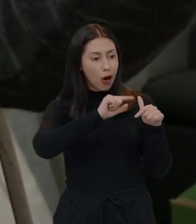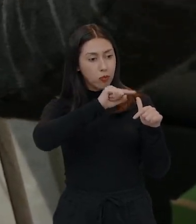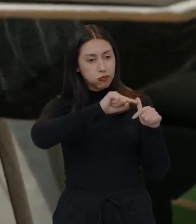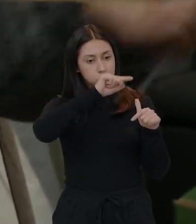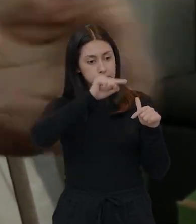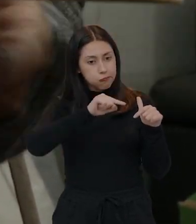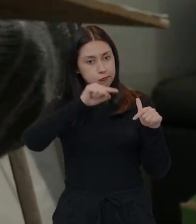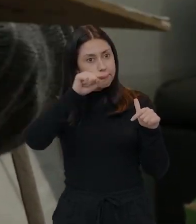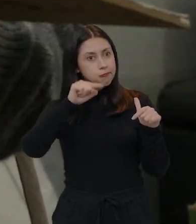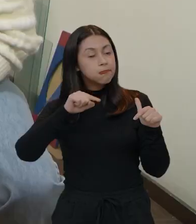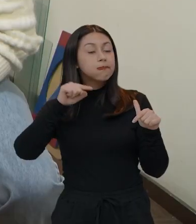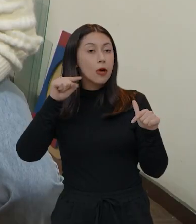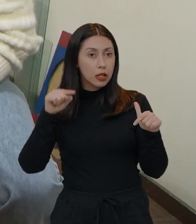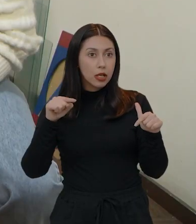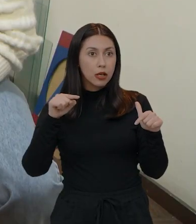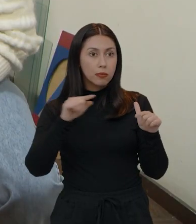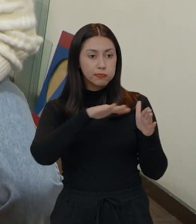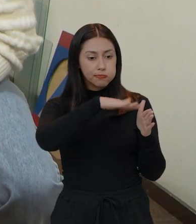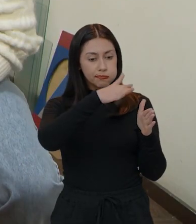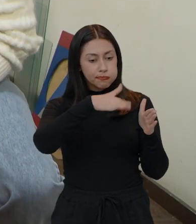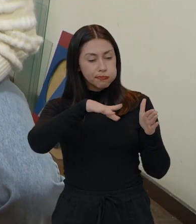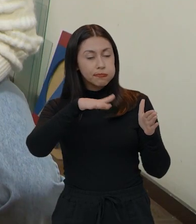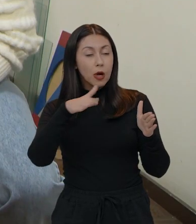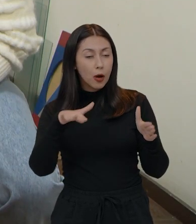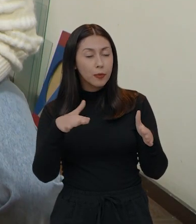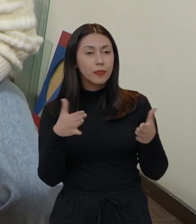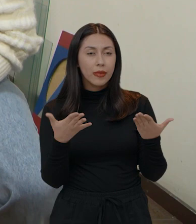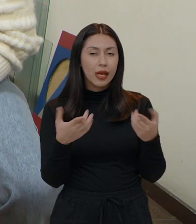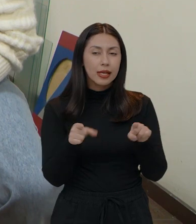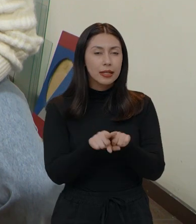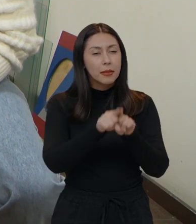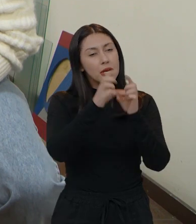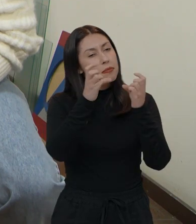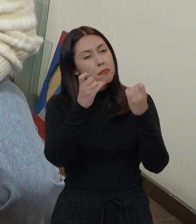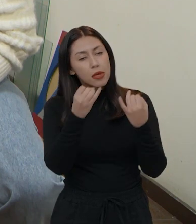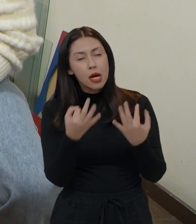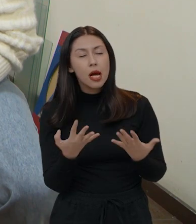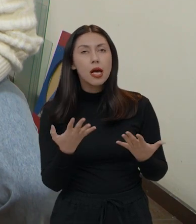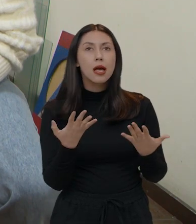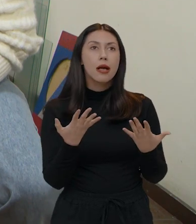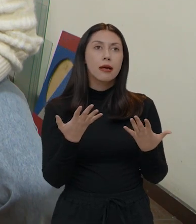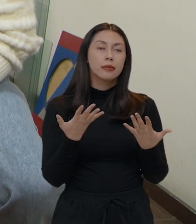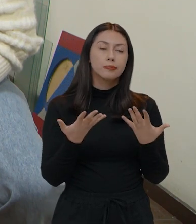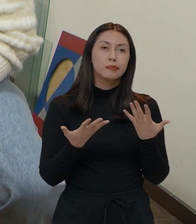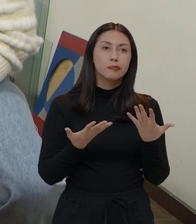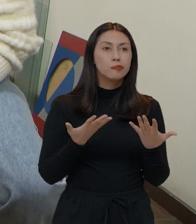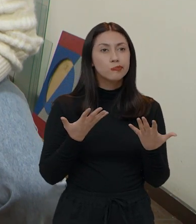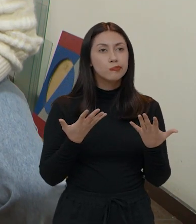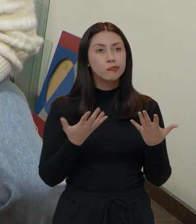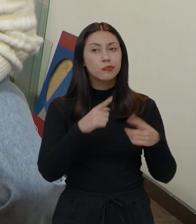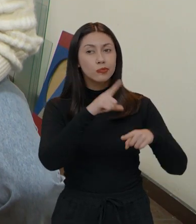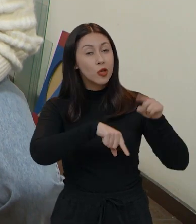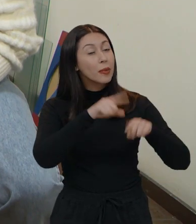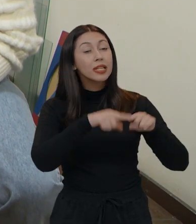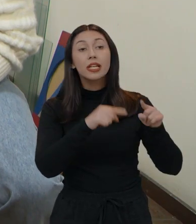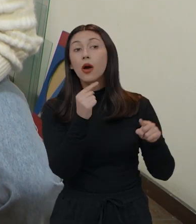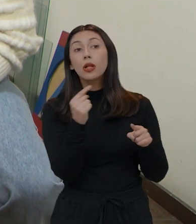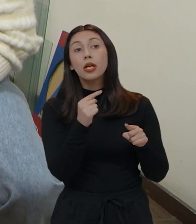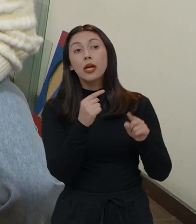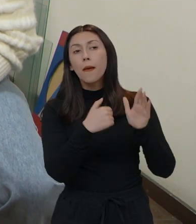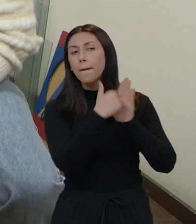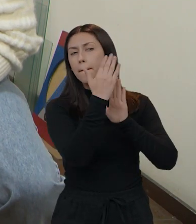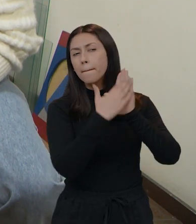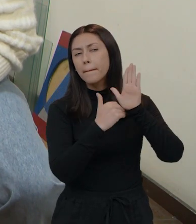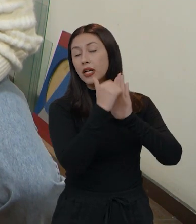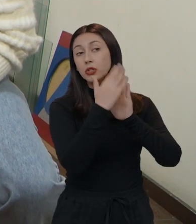né? Volumetria. Eu te falei ali embaixo agora, né? A respeito daquele objeto que está ali. Aquele é uma pintura, mas é uma